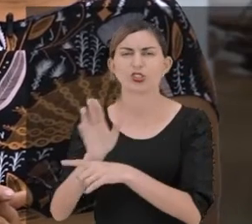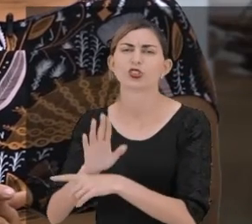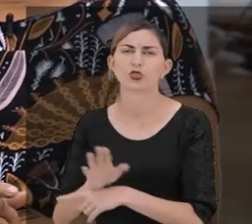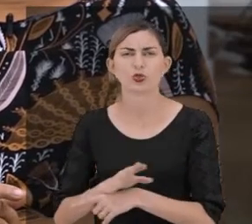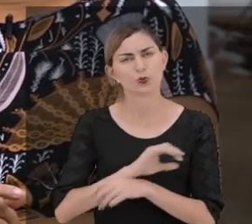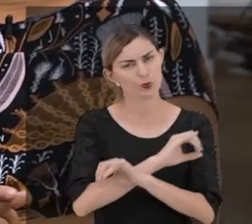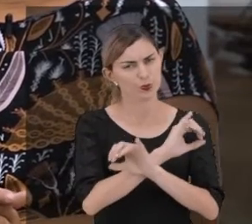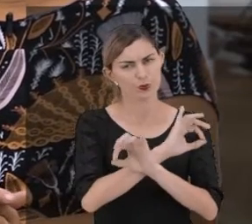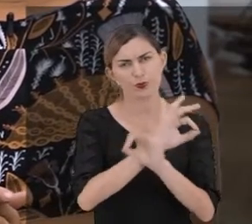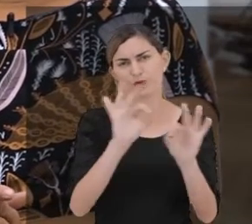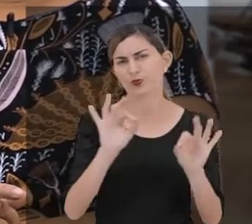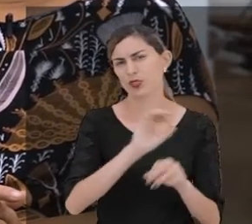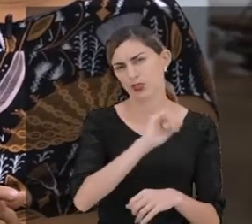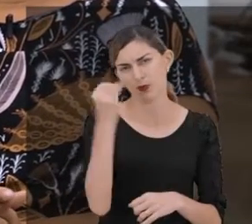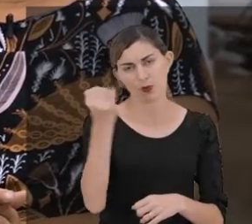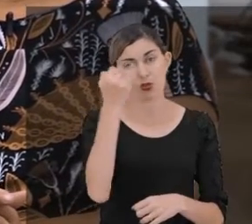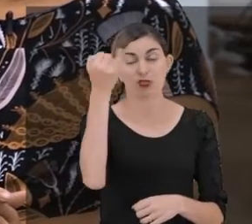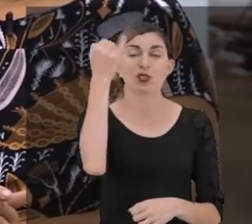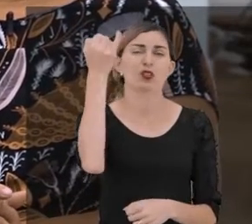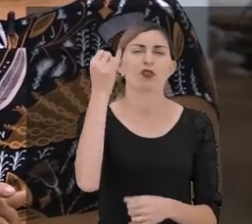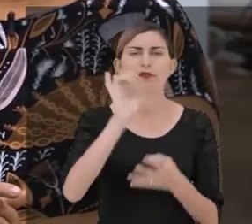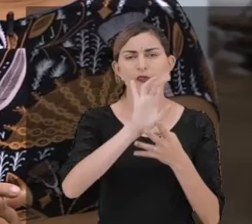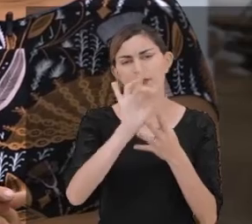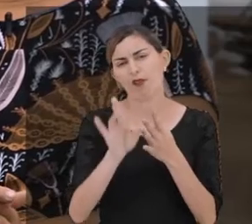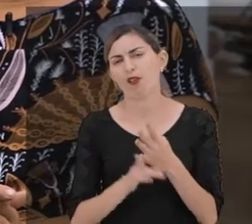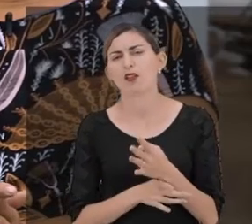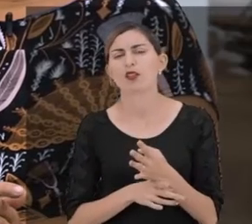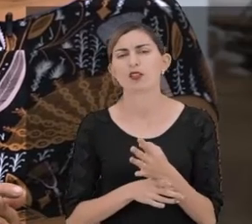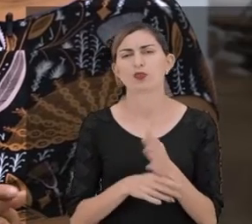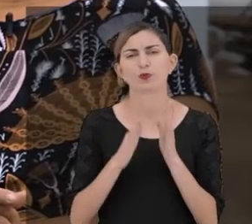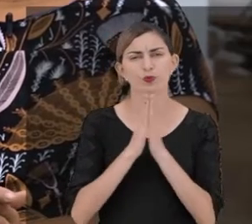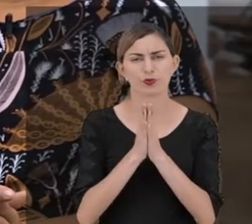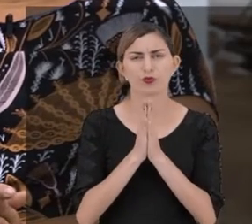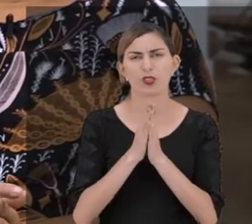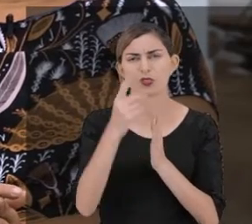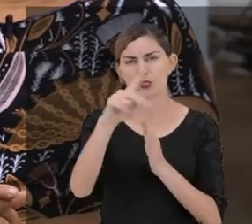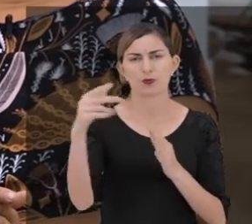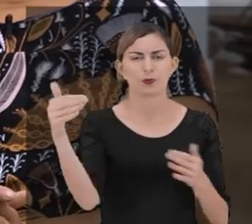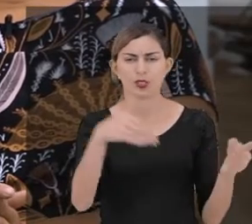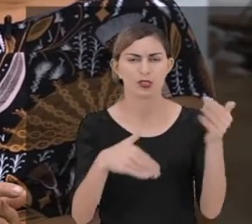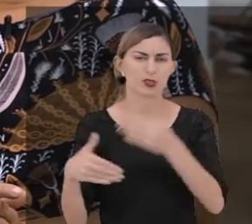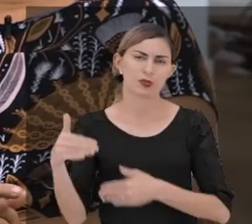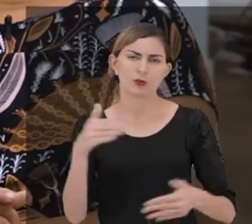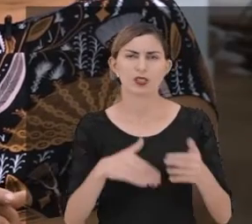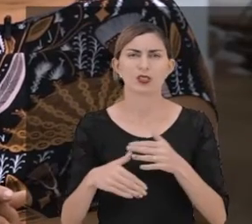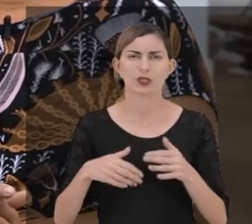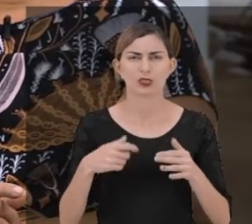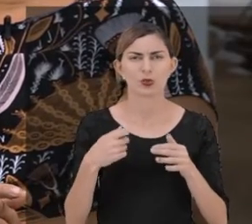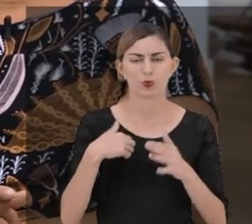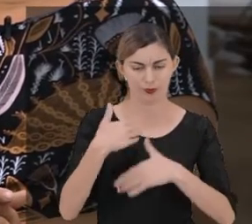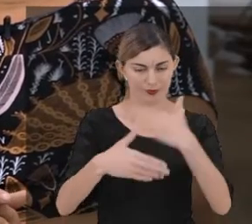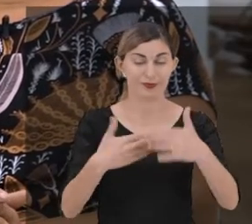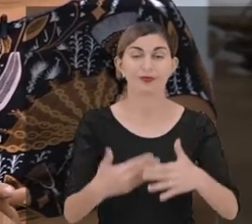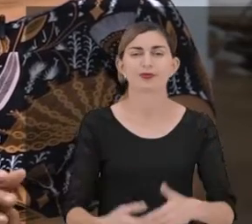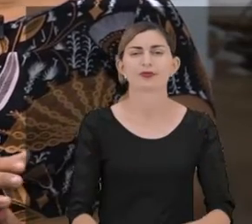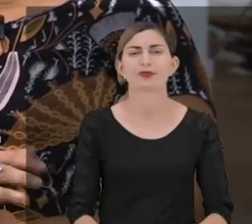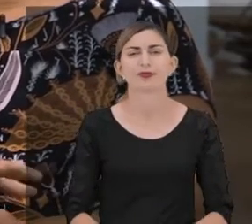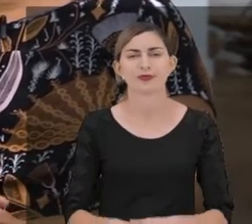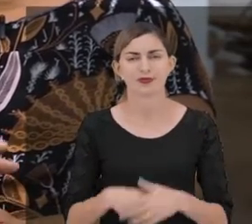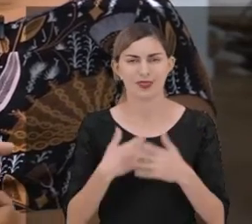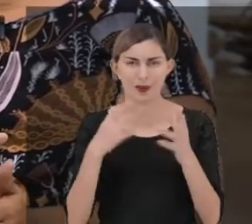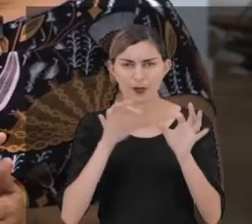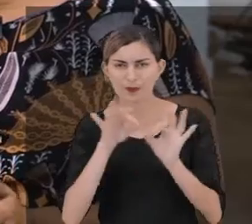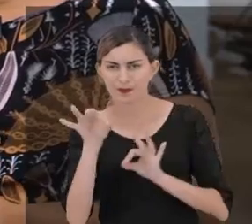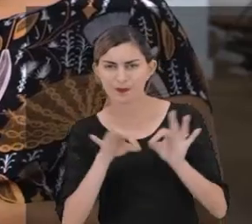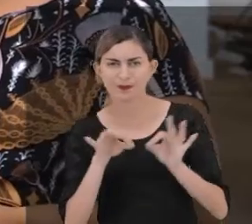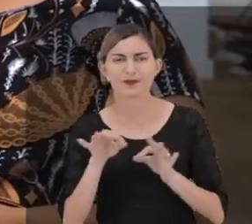estão riquíssimos em detalhes. E, por gentileza, gostaríamos que você tivesse uma participação extremamente ativa no dia a dia. Tem